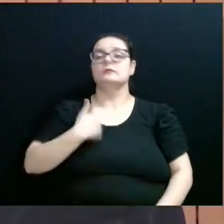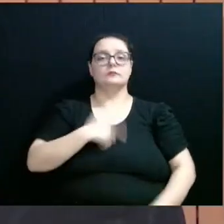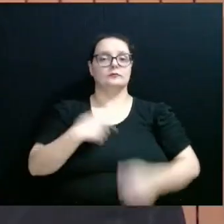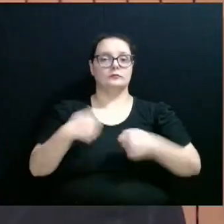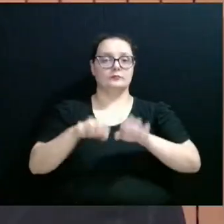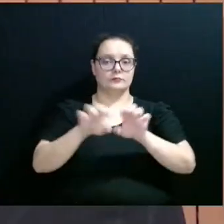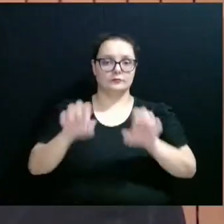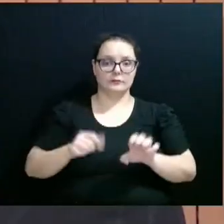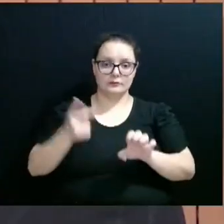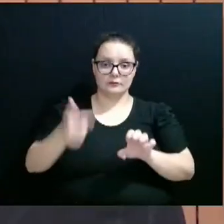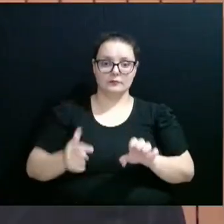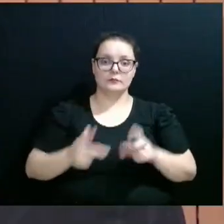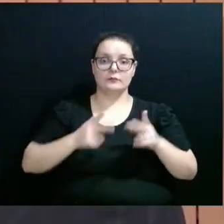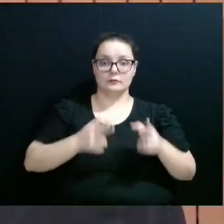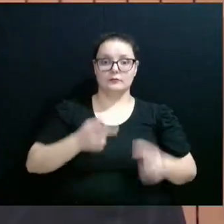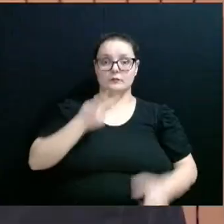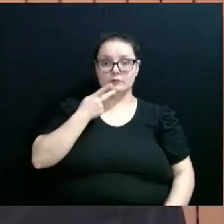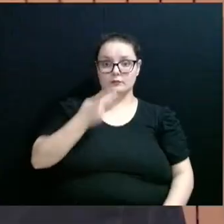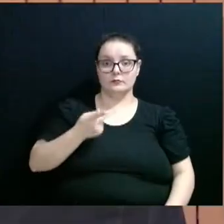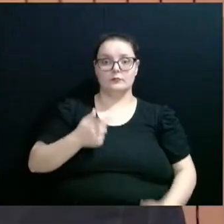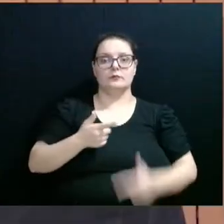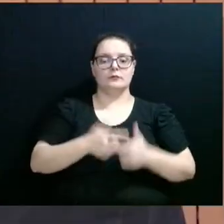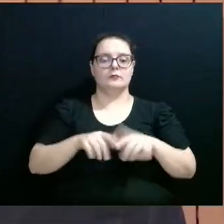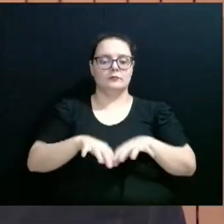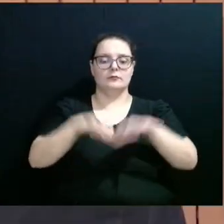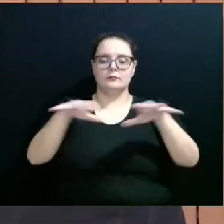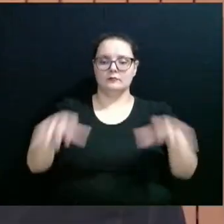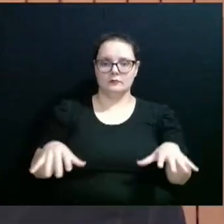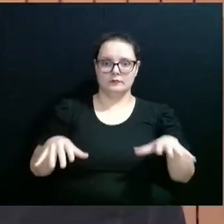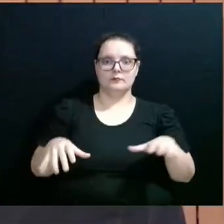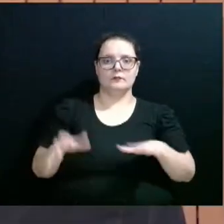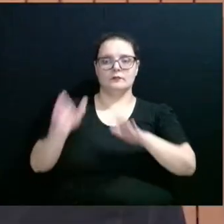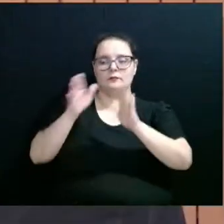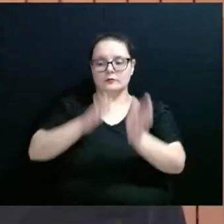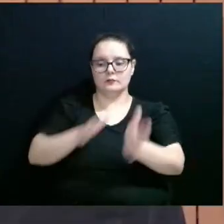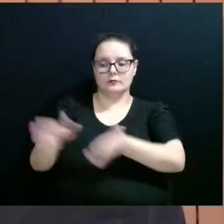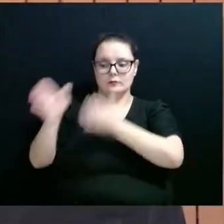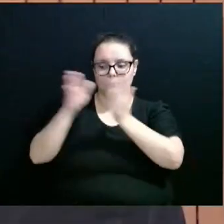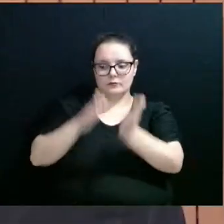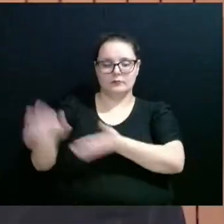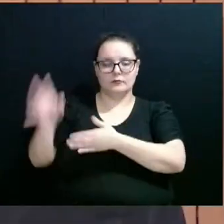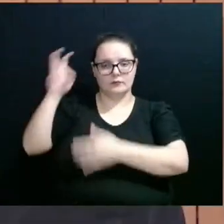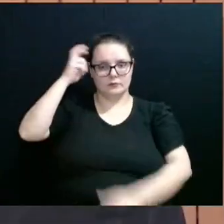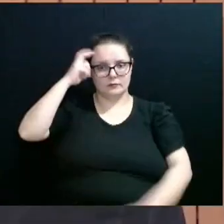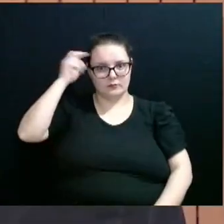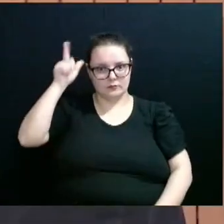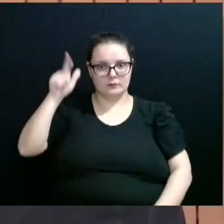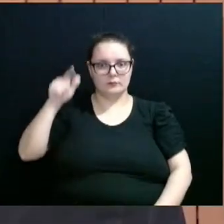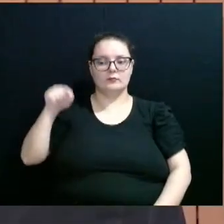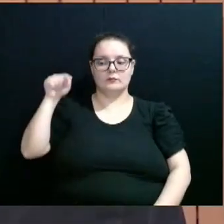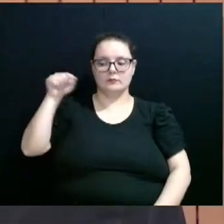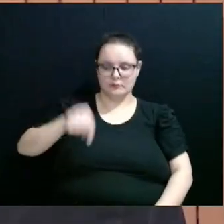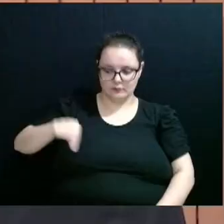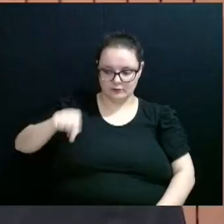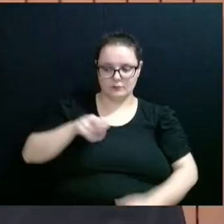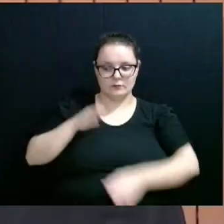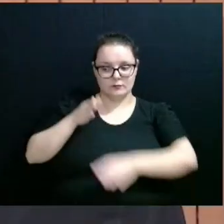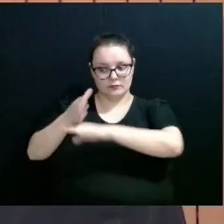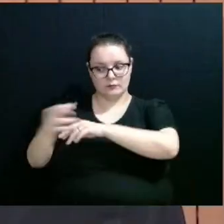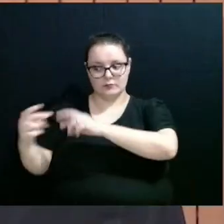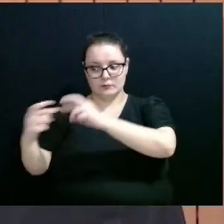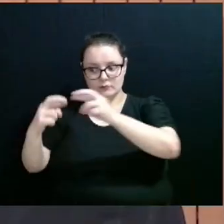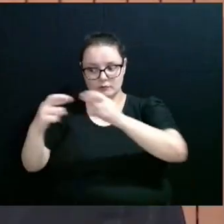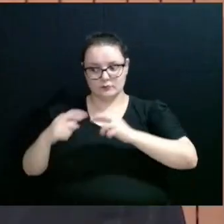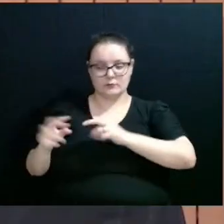como eu dividindo em produção cultural, que é quem vai estar em loco, preparando, visitando